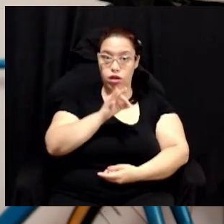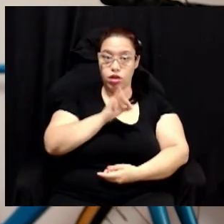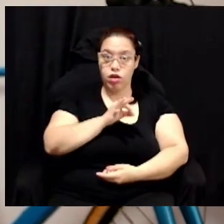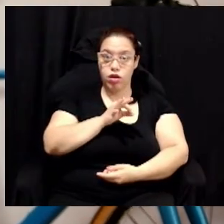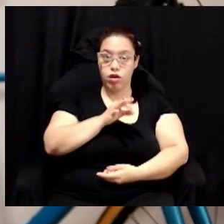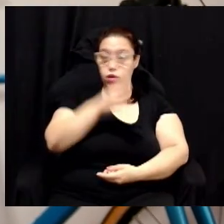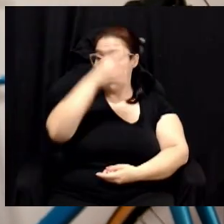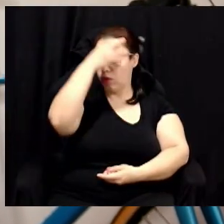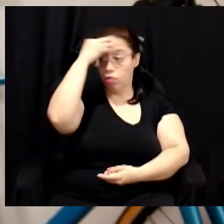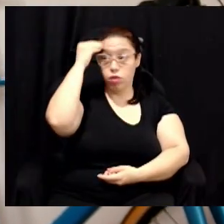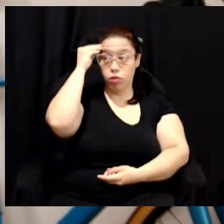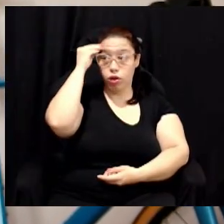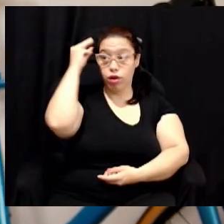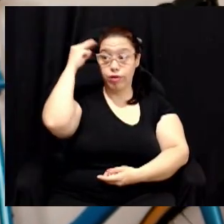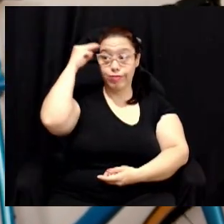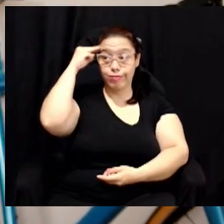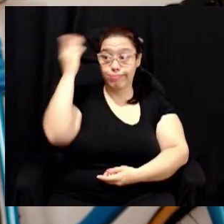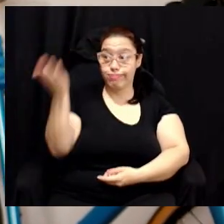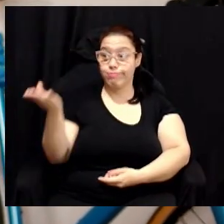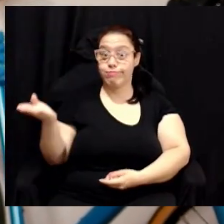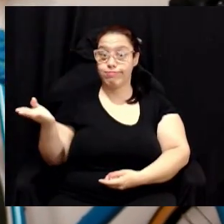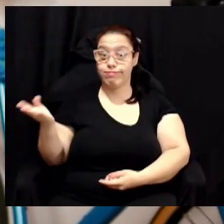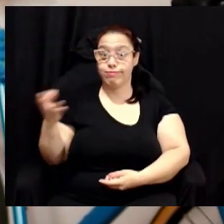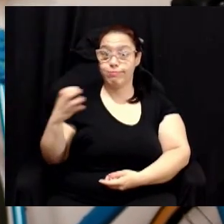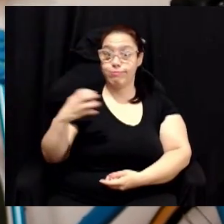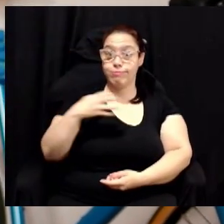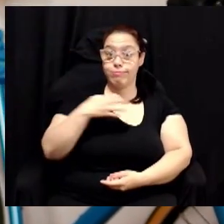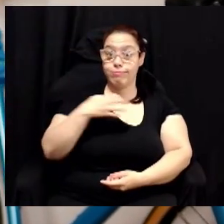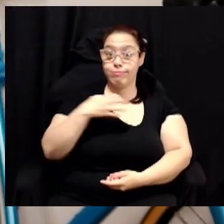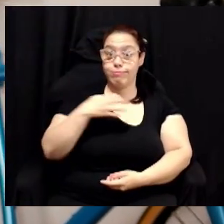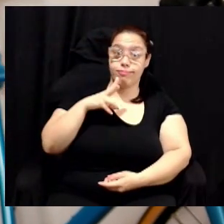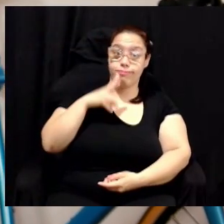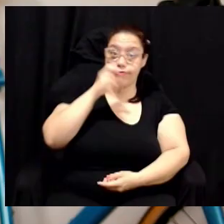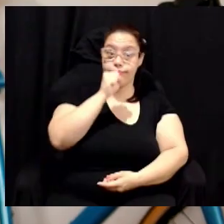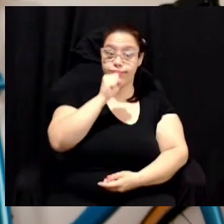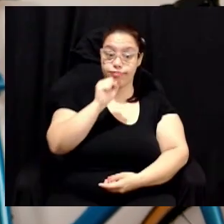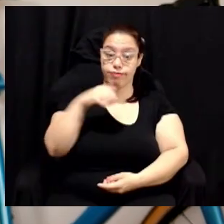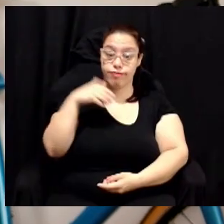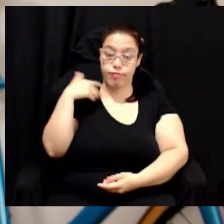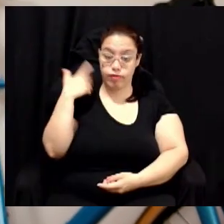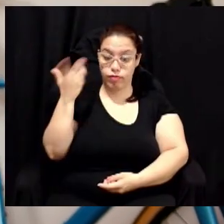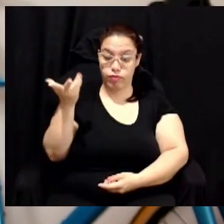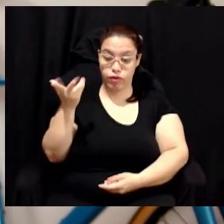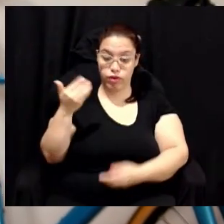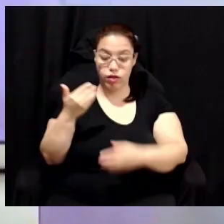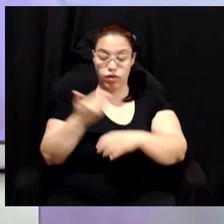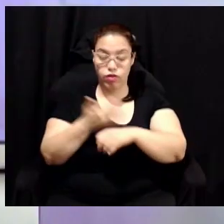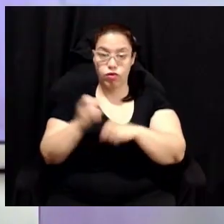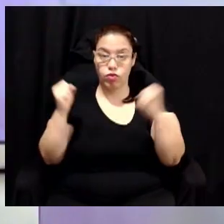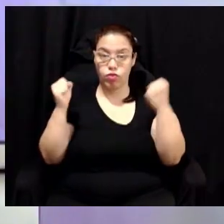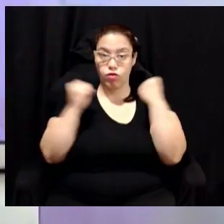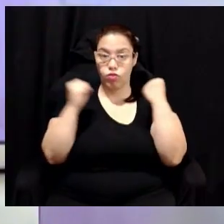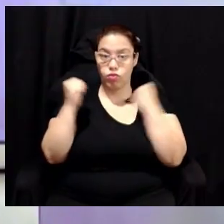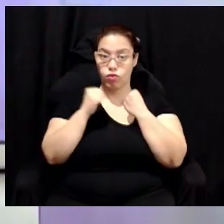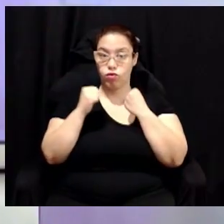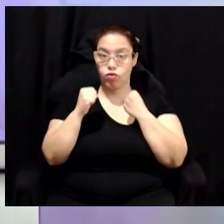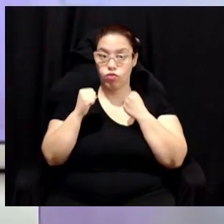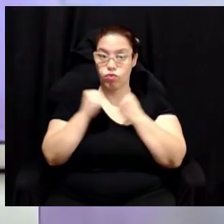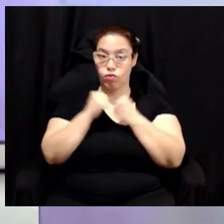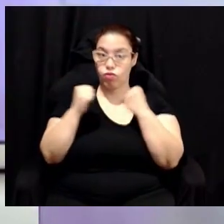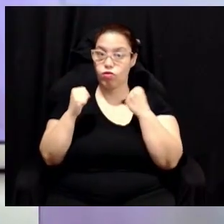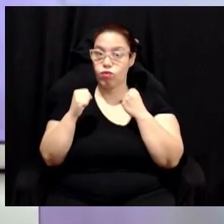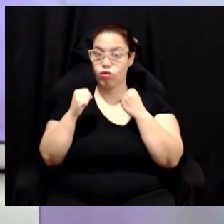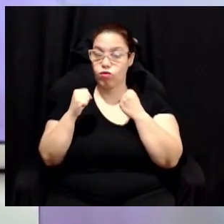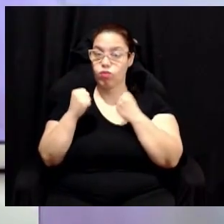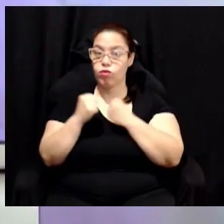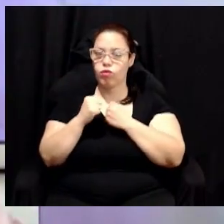completamente a memória. Por isso que as mulheres têm esse sintoma muito forte. Ou seja, praticar essa atividade física, que é o HIIT, esse treinamento